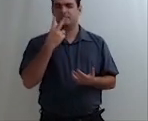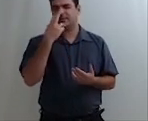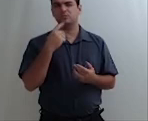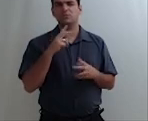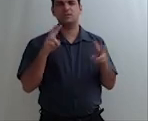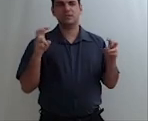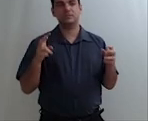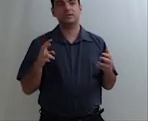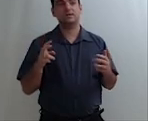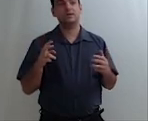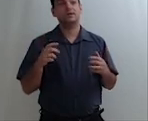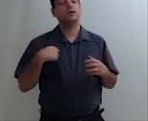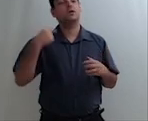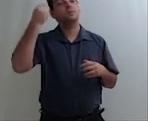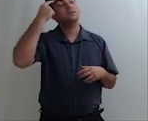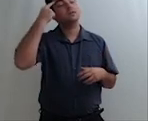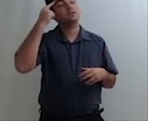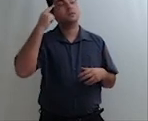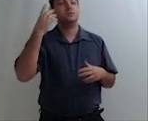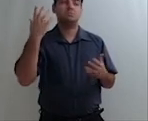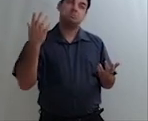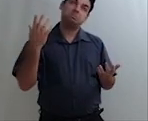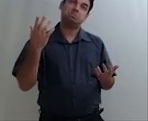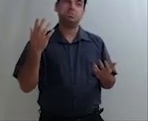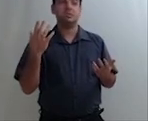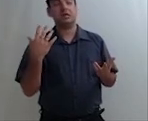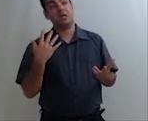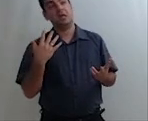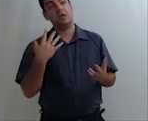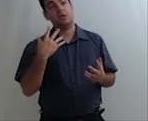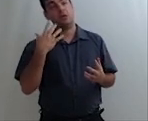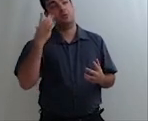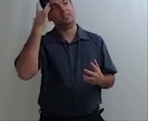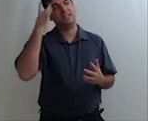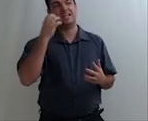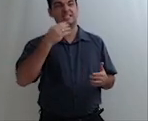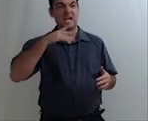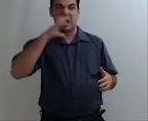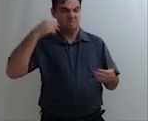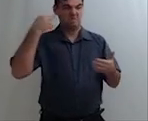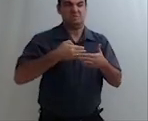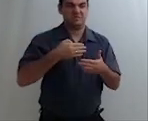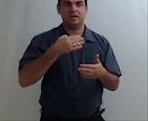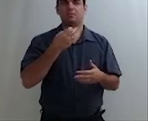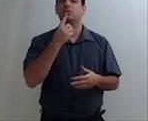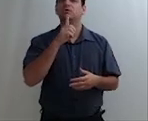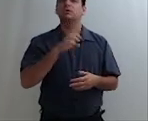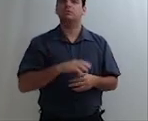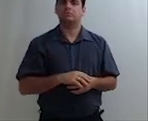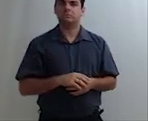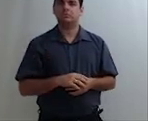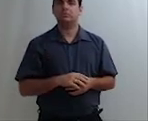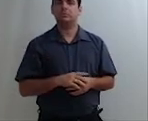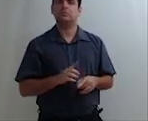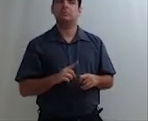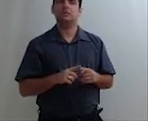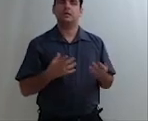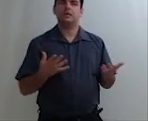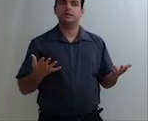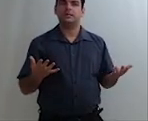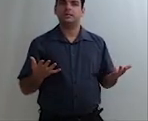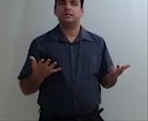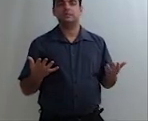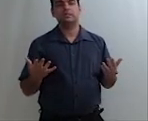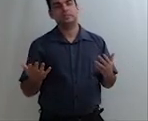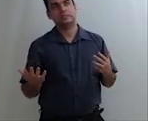considerava precipitado né a gente tomar uma conclusão definitiva embora eu reconheça que tudo